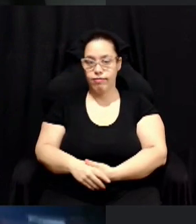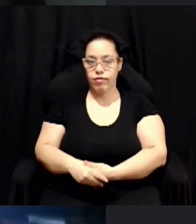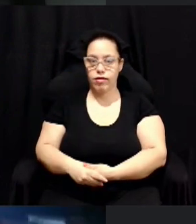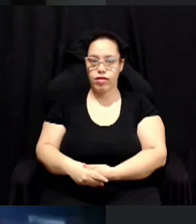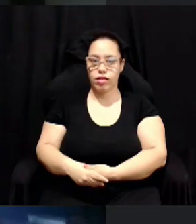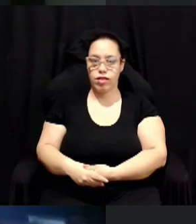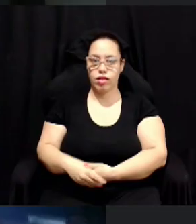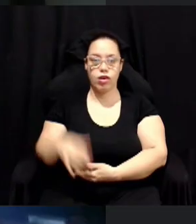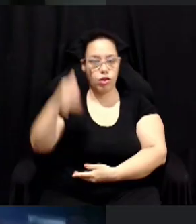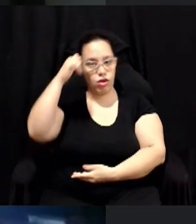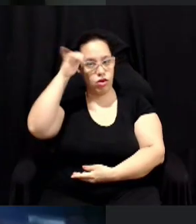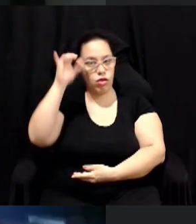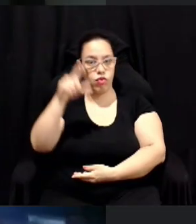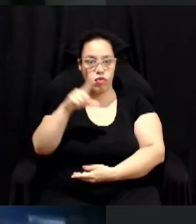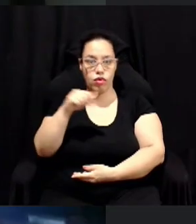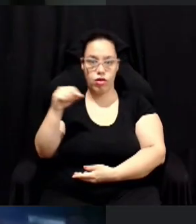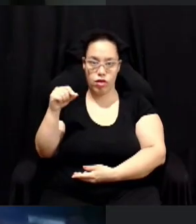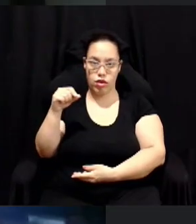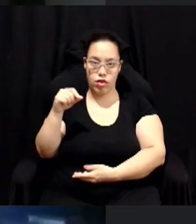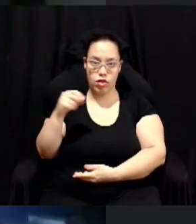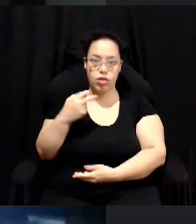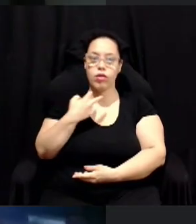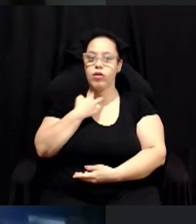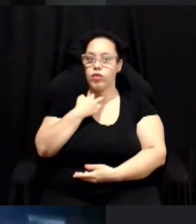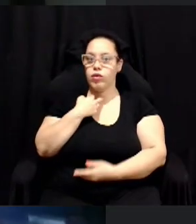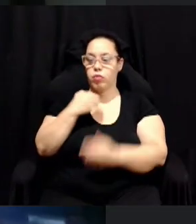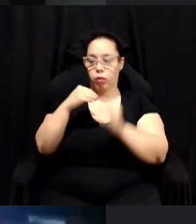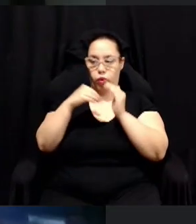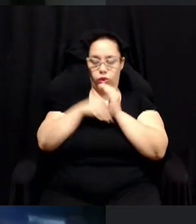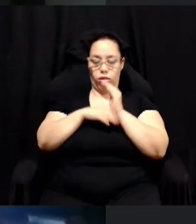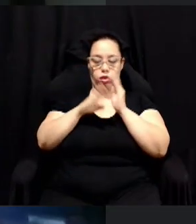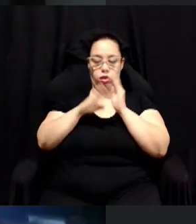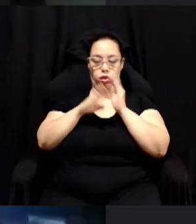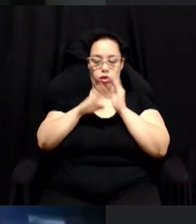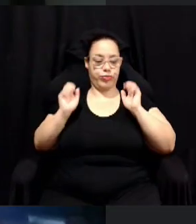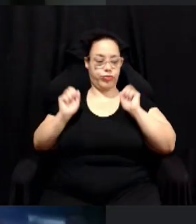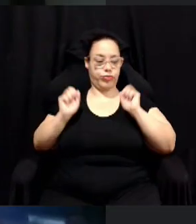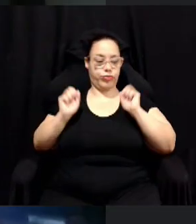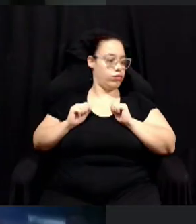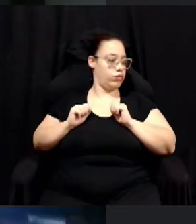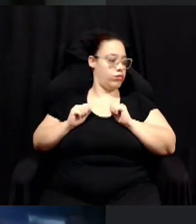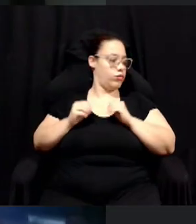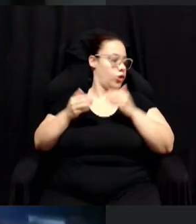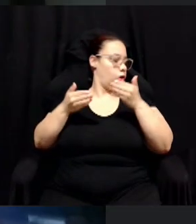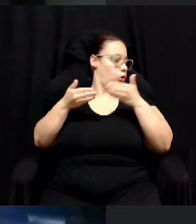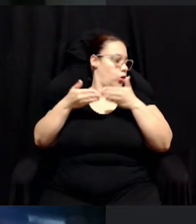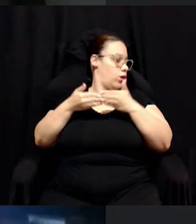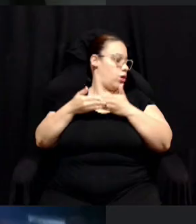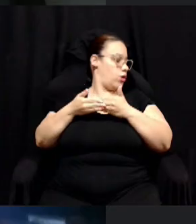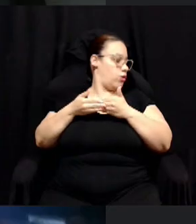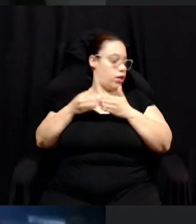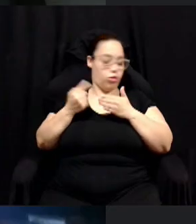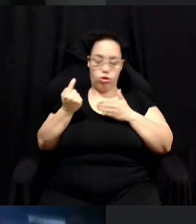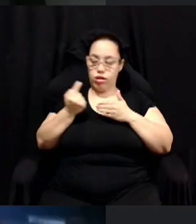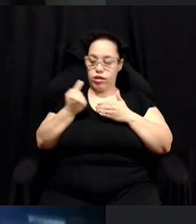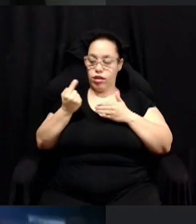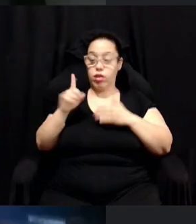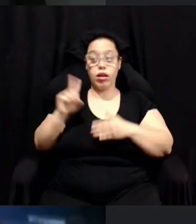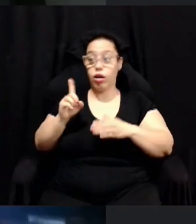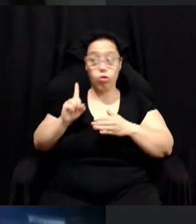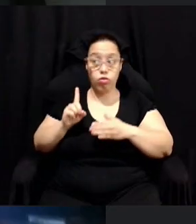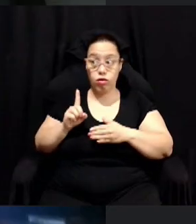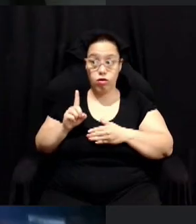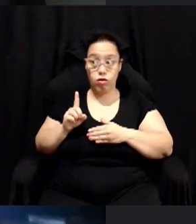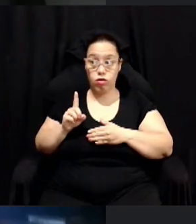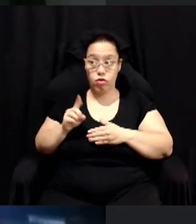de sair, eu acho que a gente não pode se isolar, pro Parkinson isso é péssimo, né? Então a gente tem que tentar manter a vida